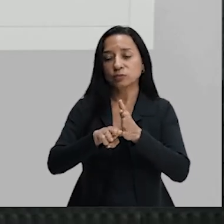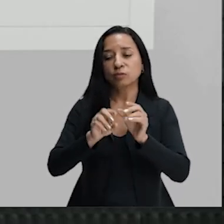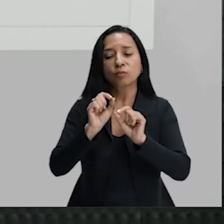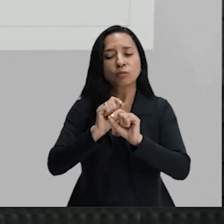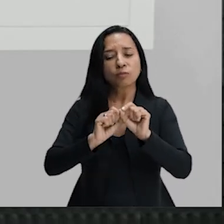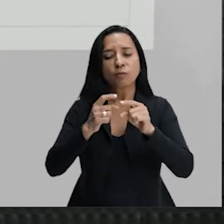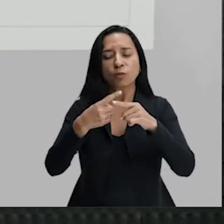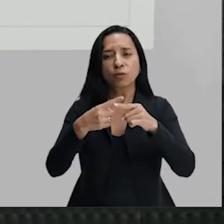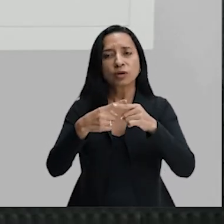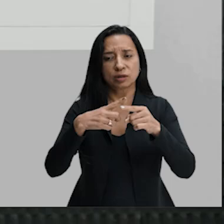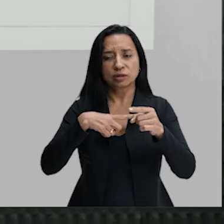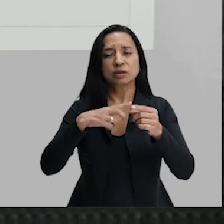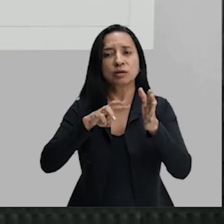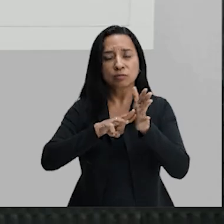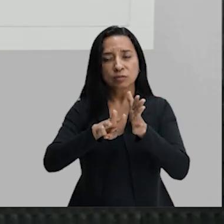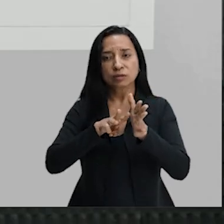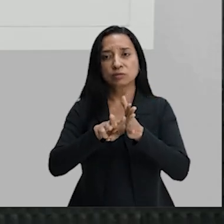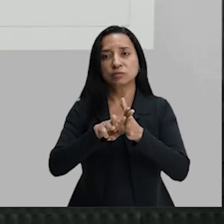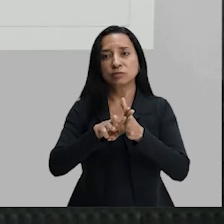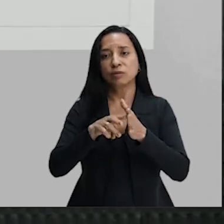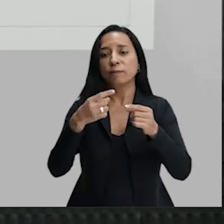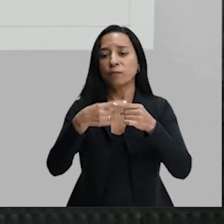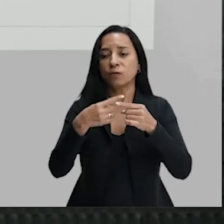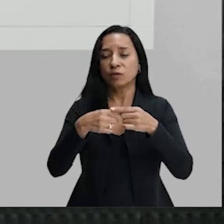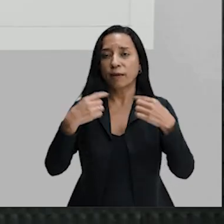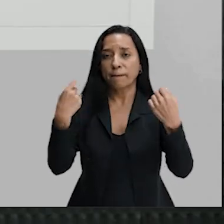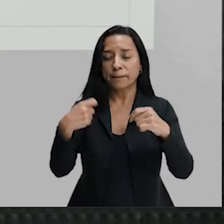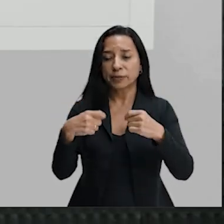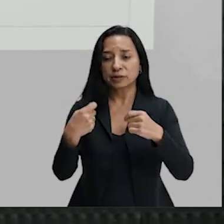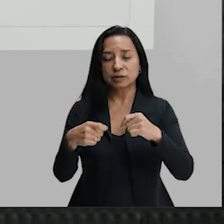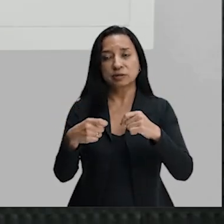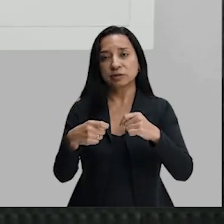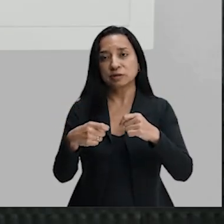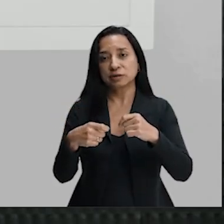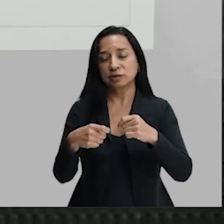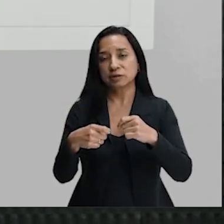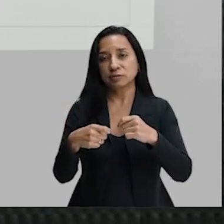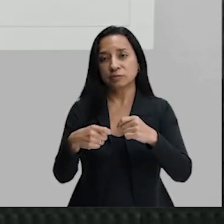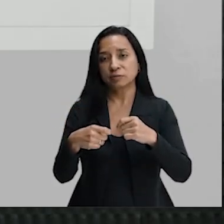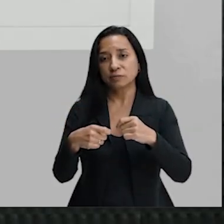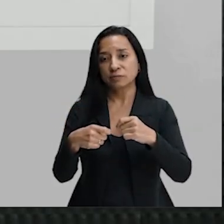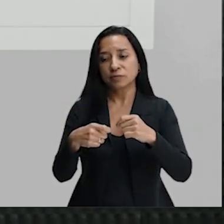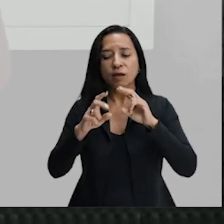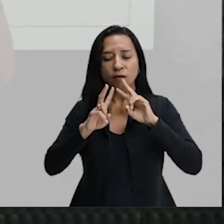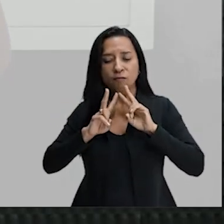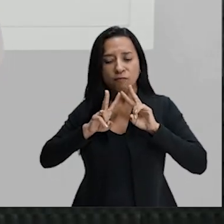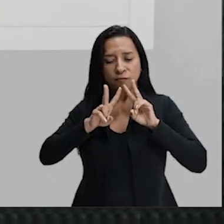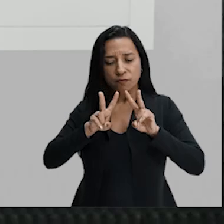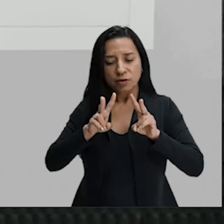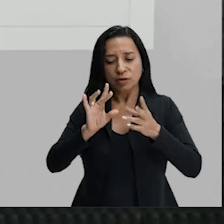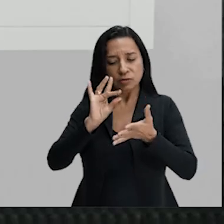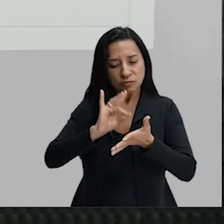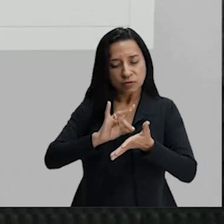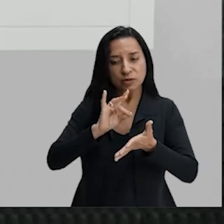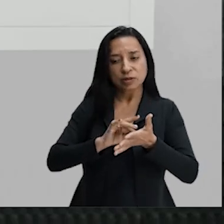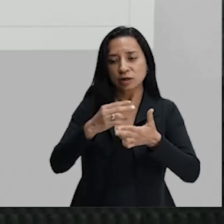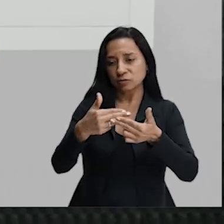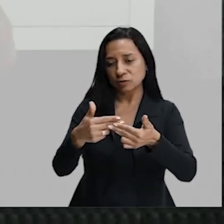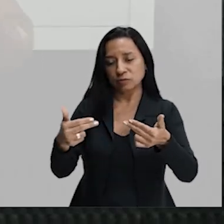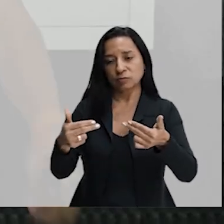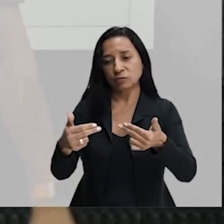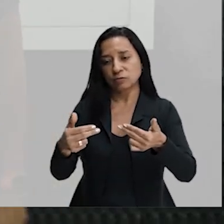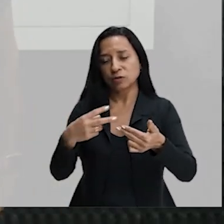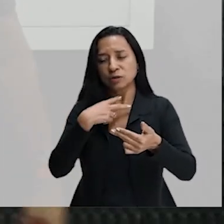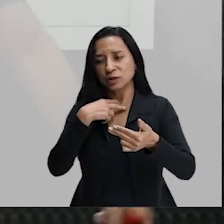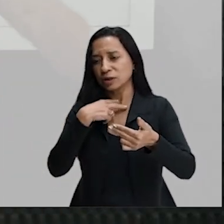Professor, por que eu tenho isso aqui? Porque eu preciso, gente, ter muita consideração com o elemento. Eu não posso sair atirando para todo lado,